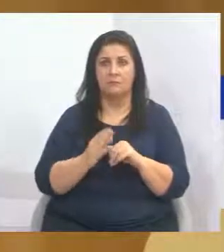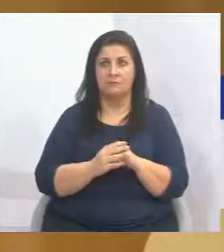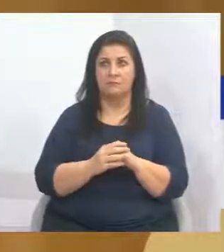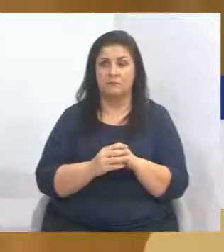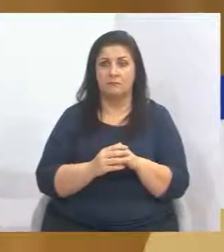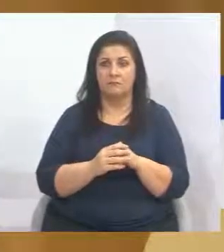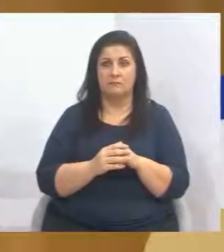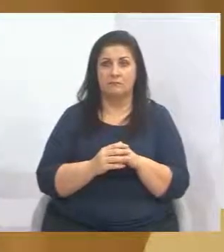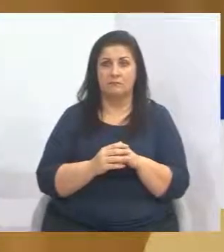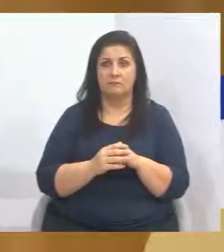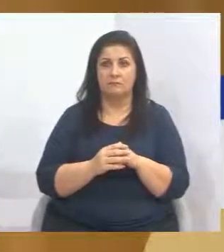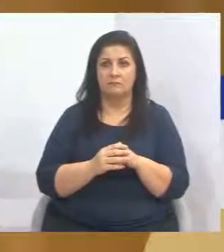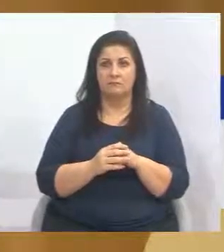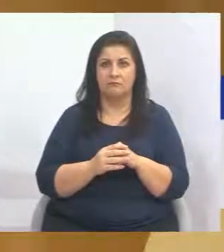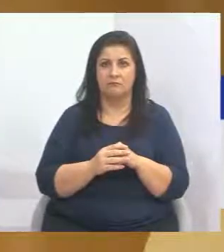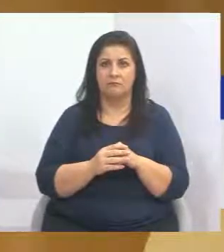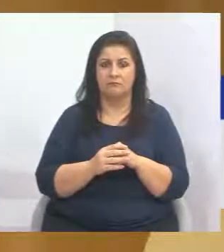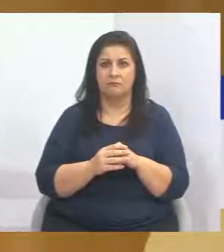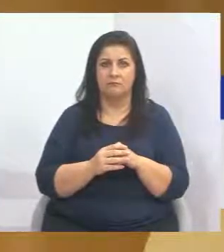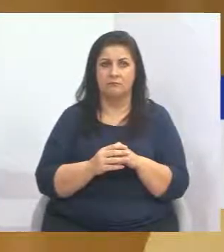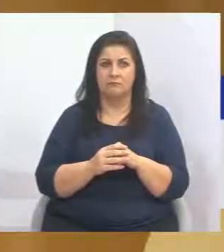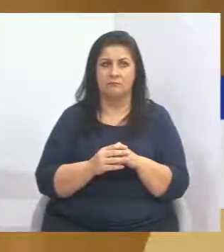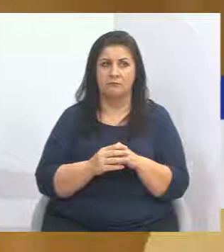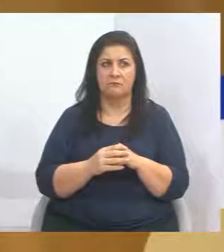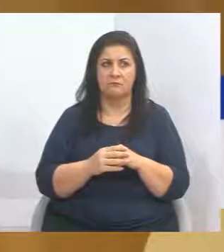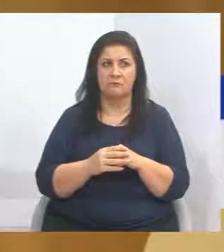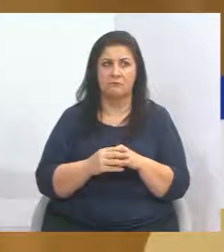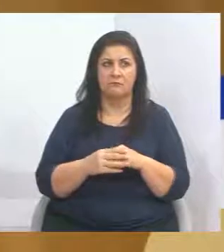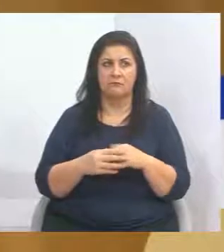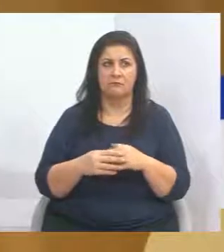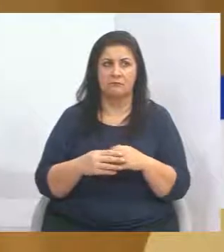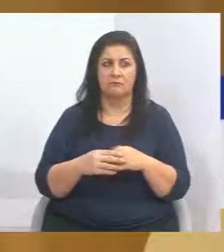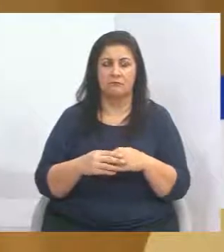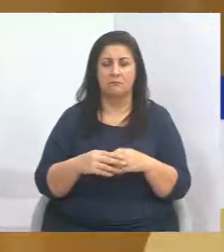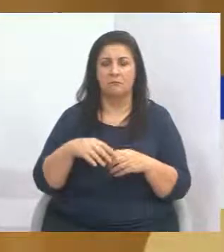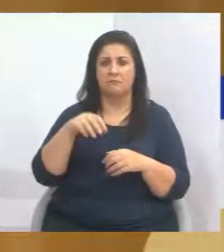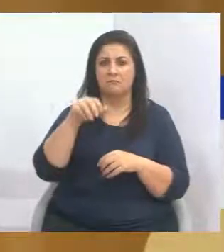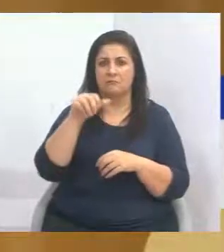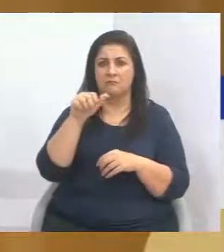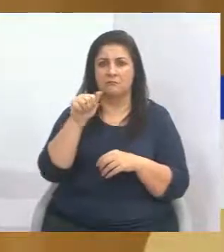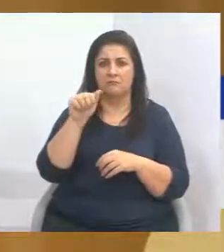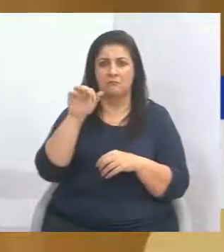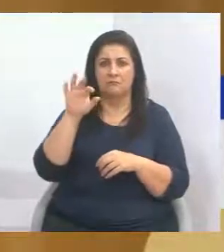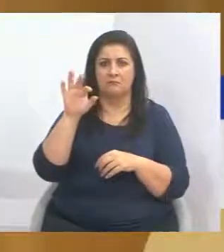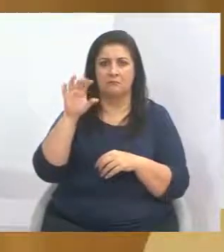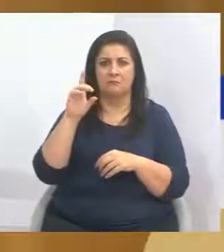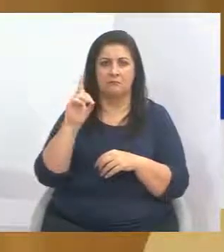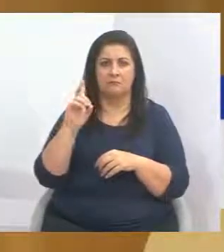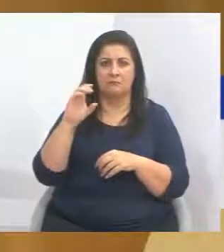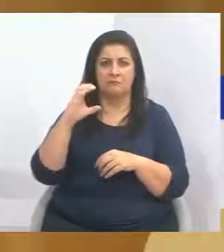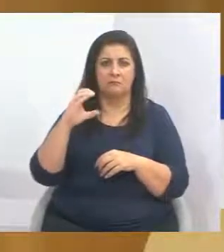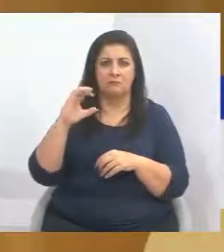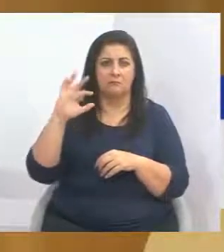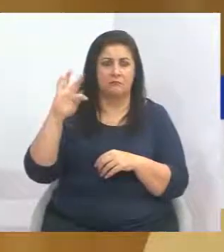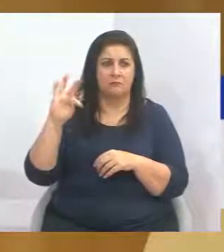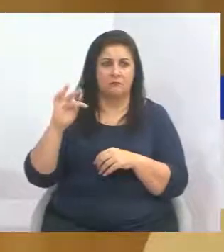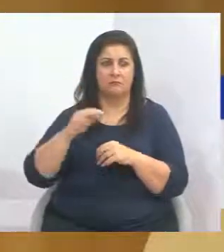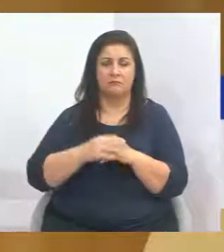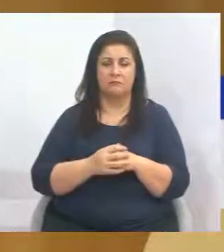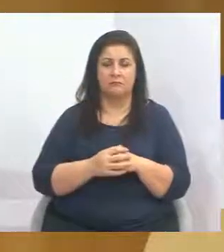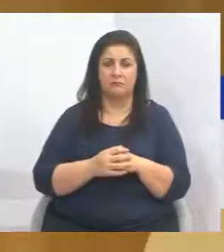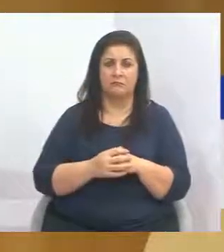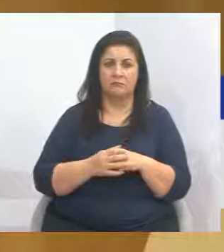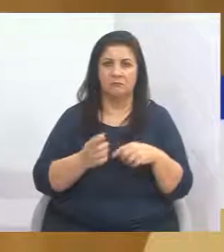113 do Ato de Disposições Constitucionais Transitórias, ADCT, ausência de prévia dotação orçamentária